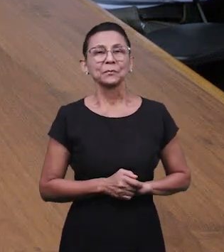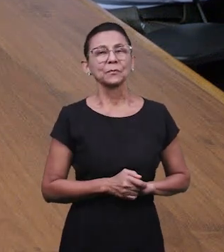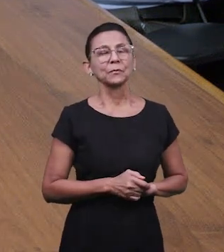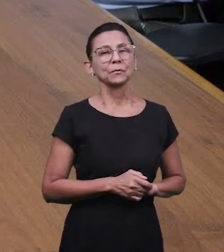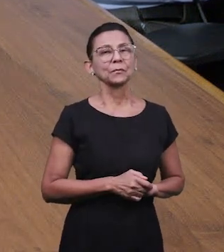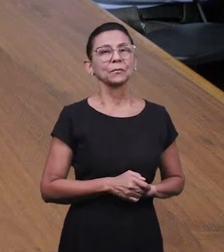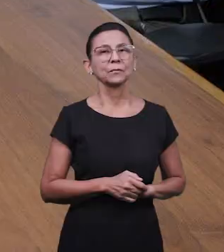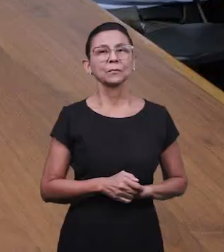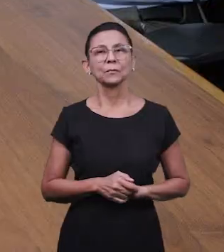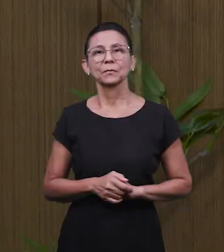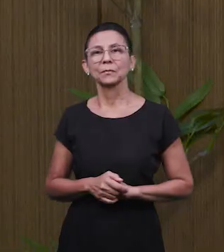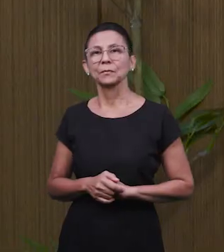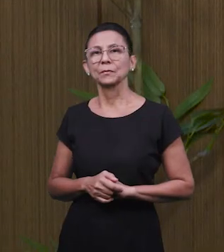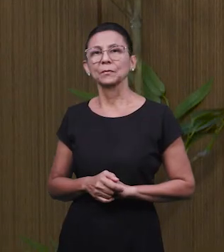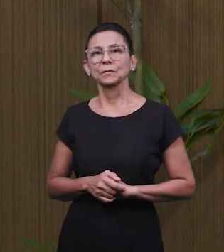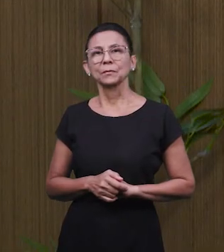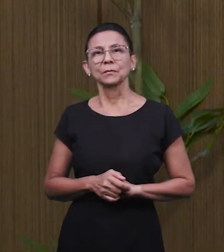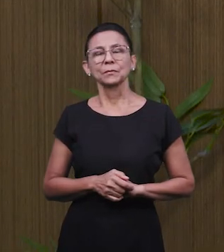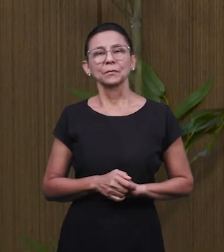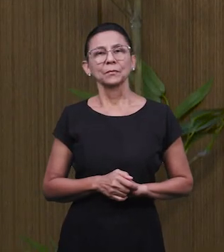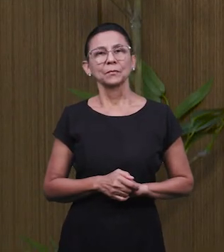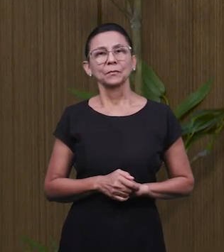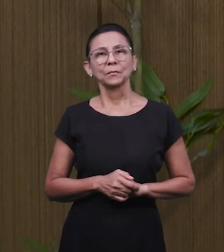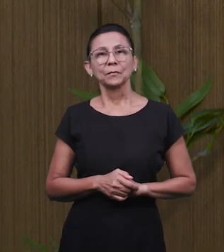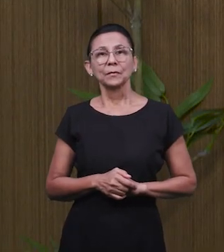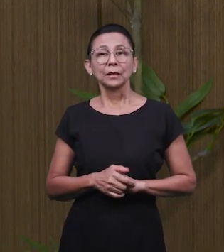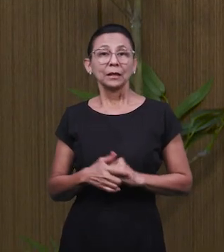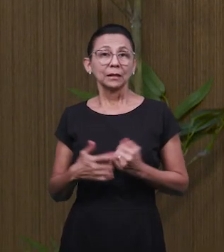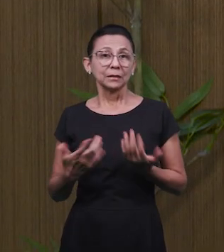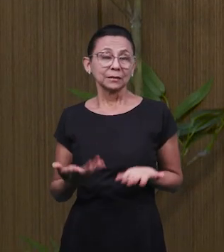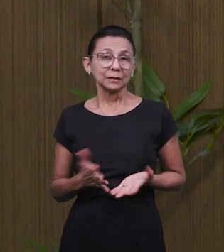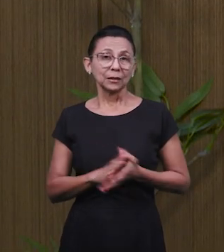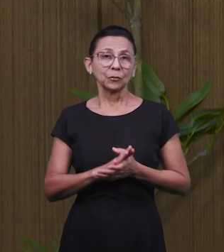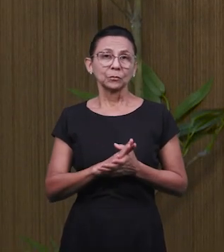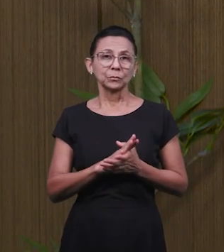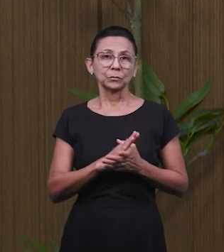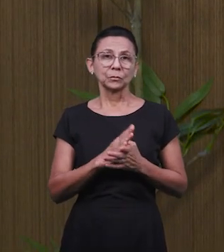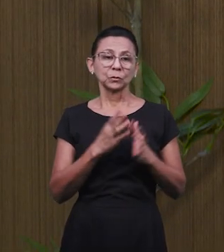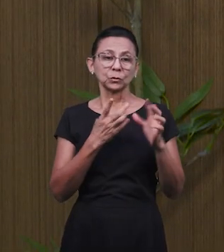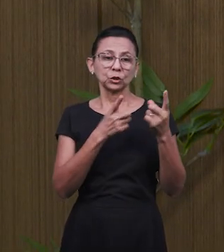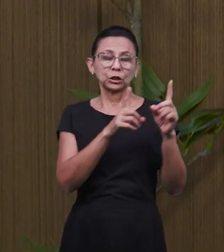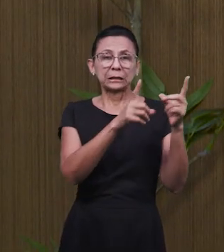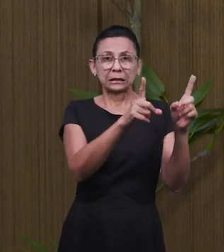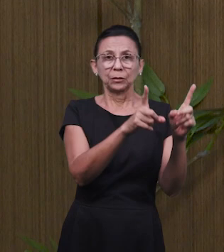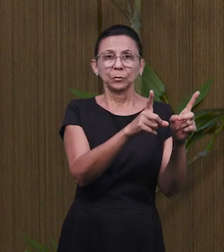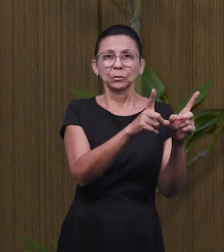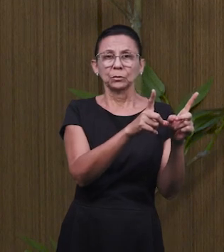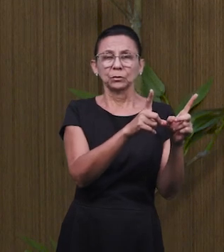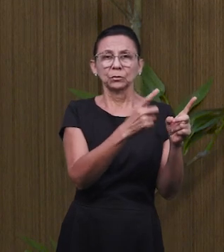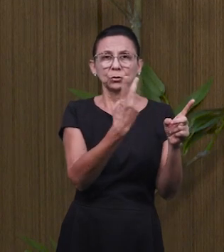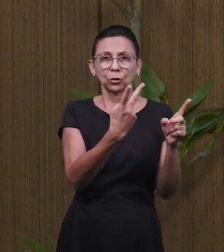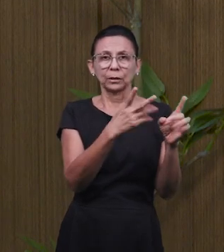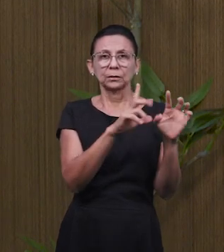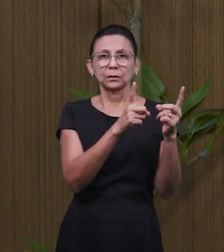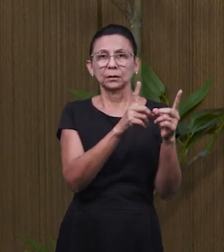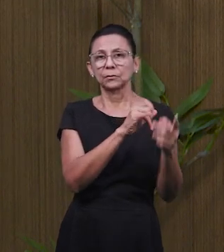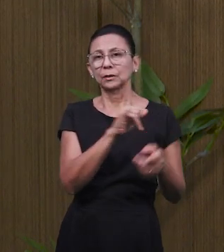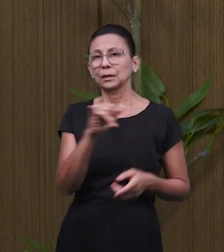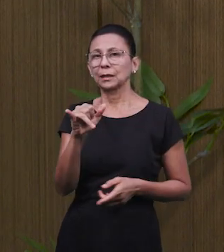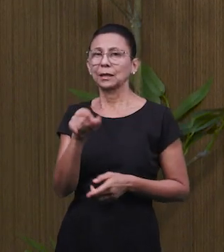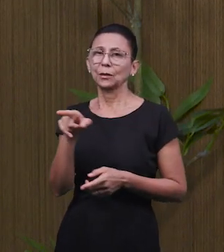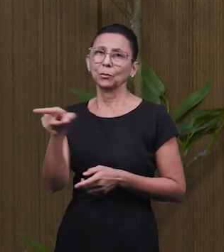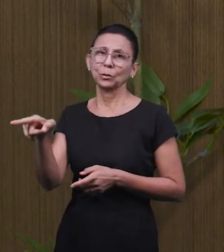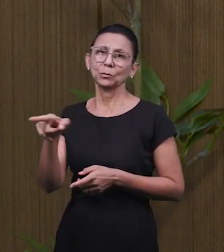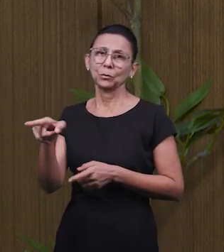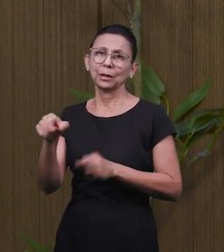as Escrituras foi aquilo que eles falaram. Nosso coração ardia quando Ele nos abria a Escritura. Tem muito crente por aí que o coração não